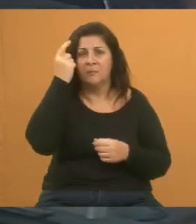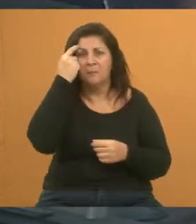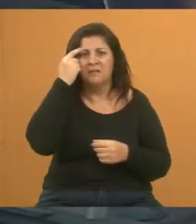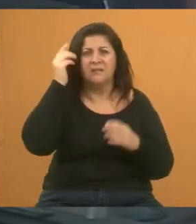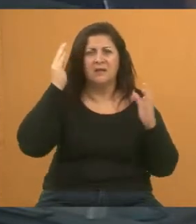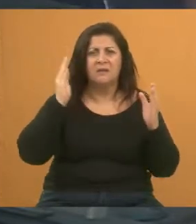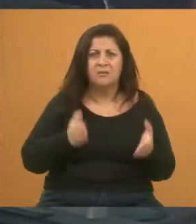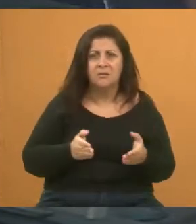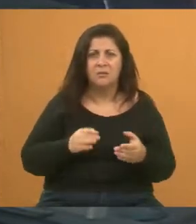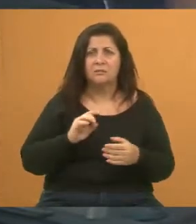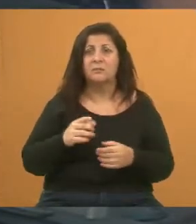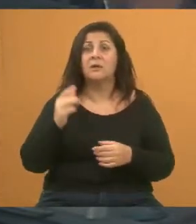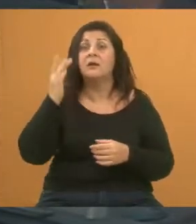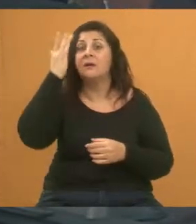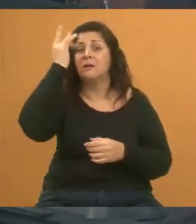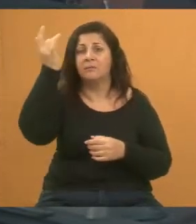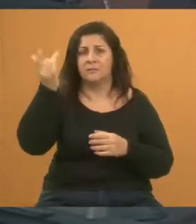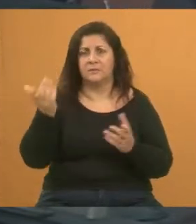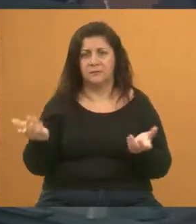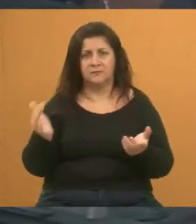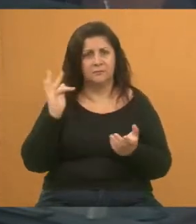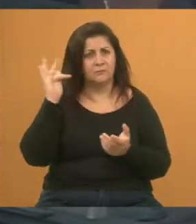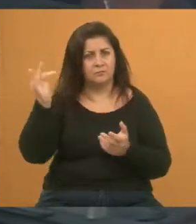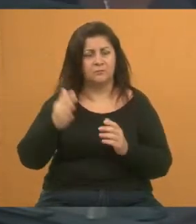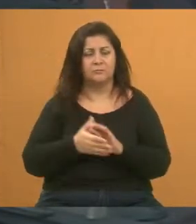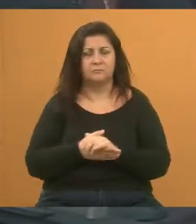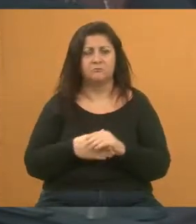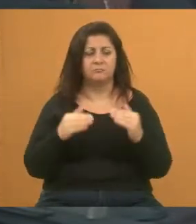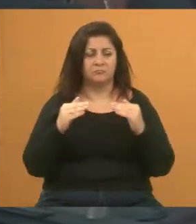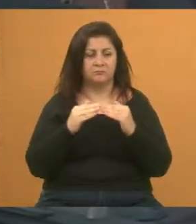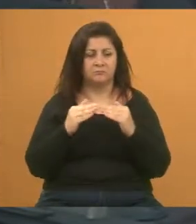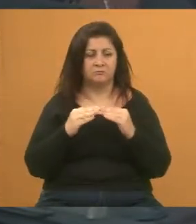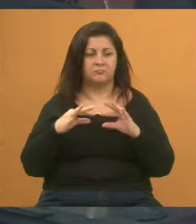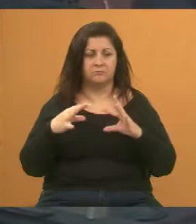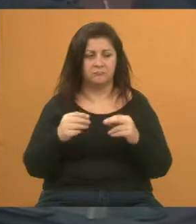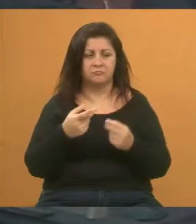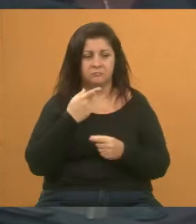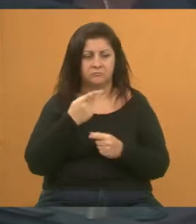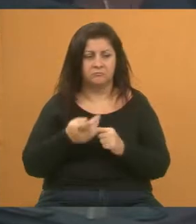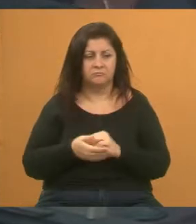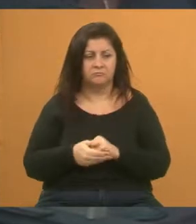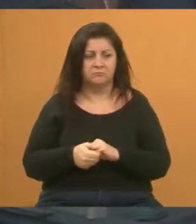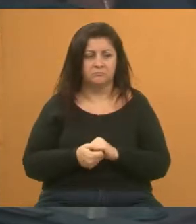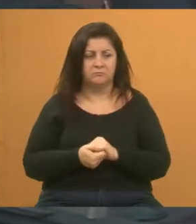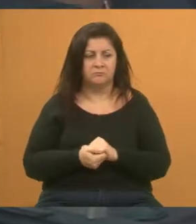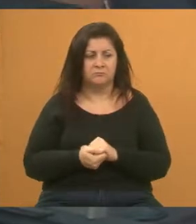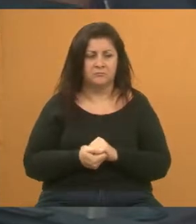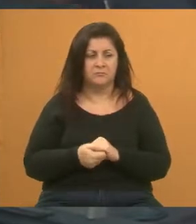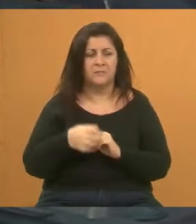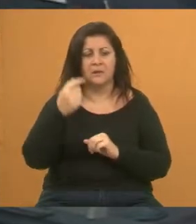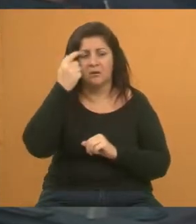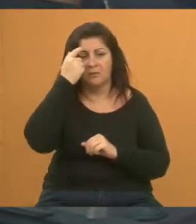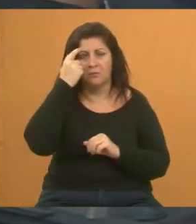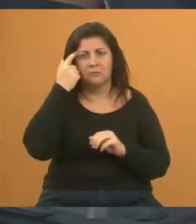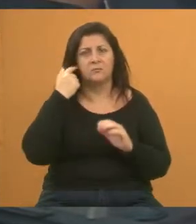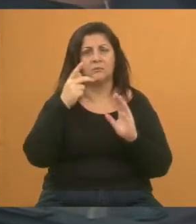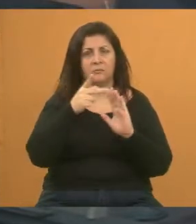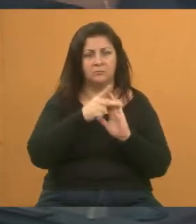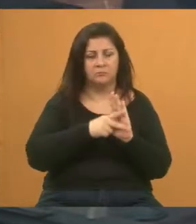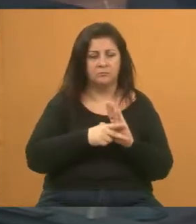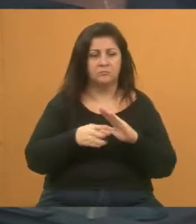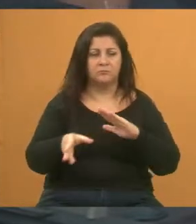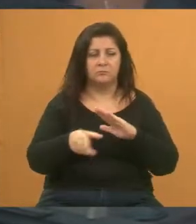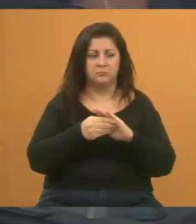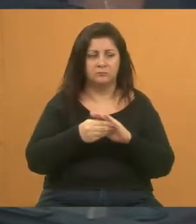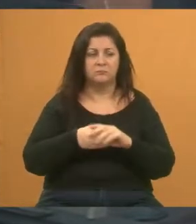pensando no hoje, não pensam no amanhã. Né? Mas eu concordo, né, com tudo que vocês falaram, repensei a respeito do projeto, da